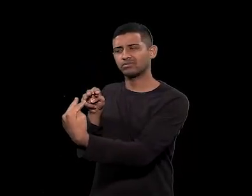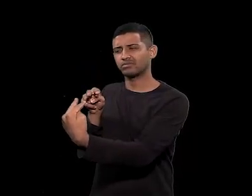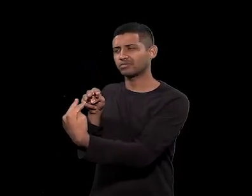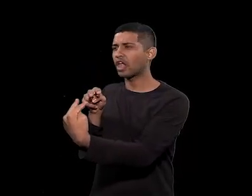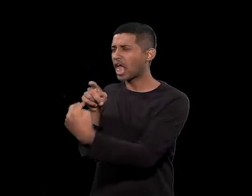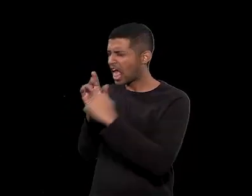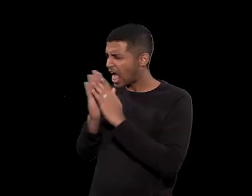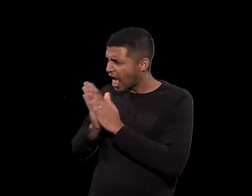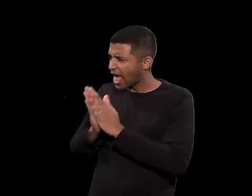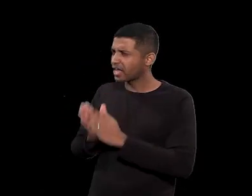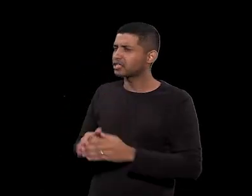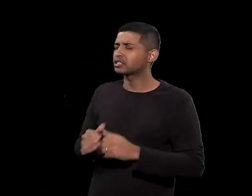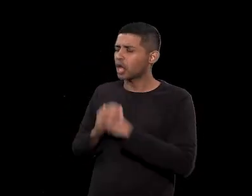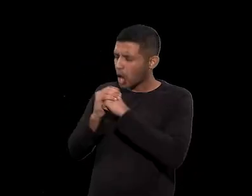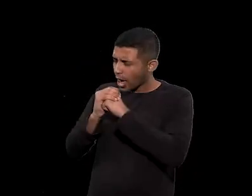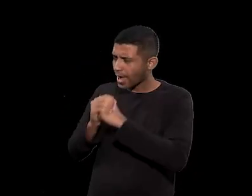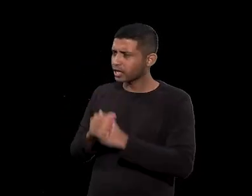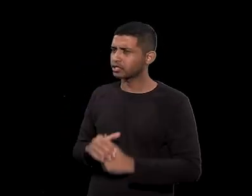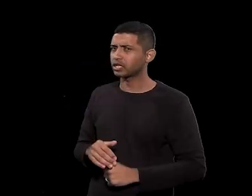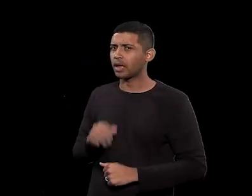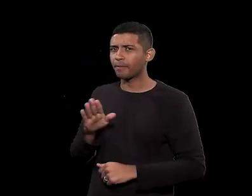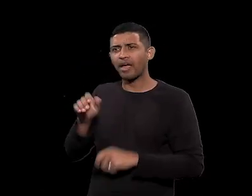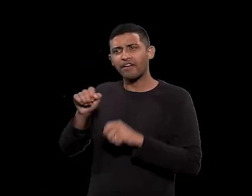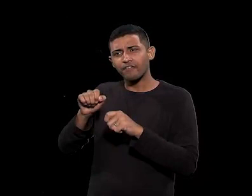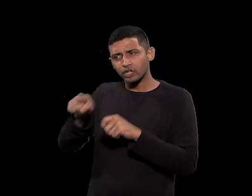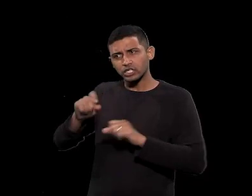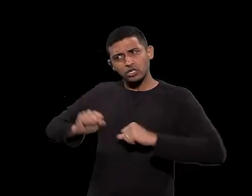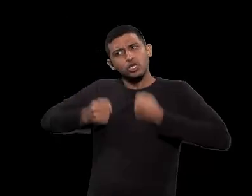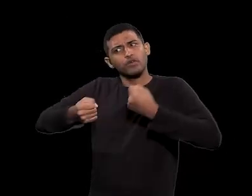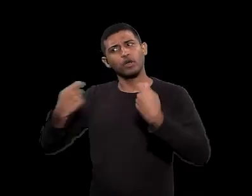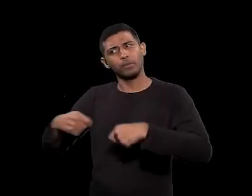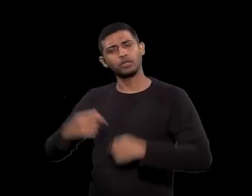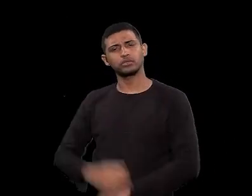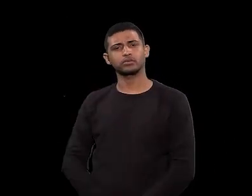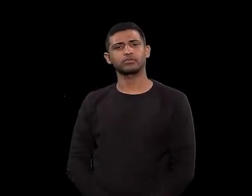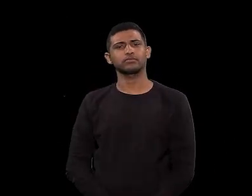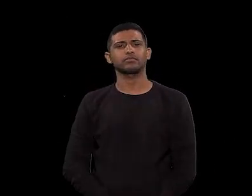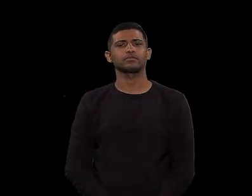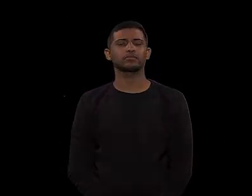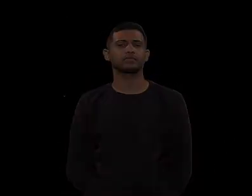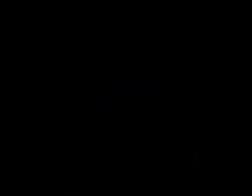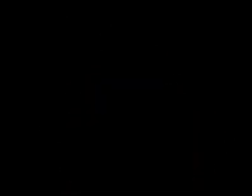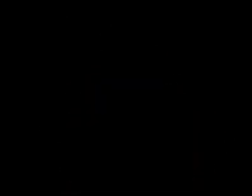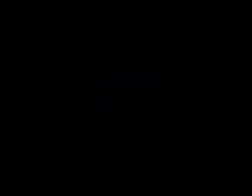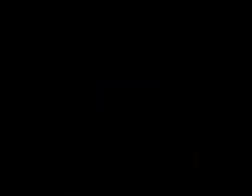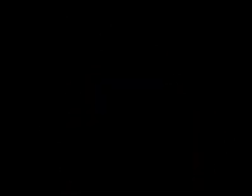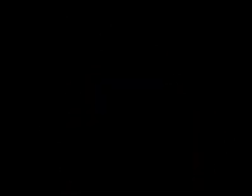disse: reze, reze, mas faça a sua parte.